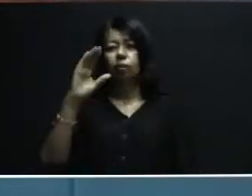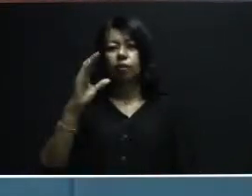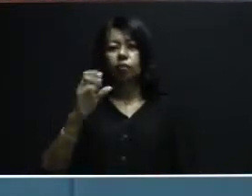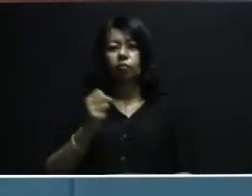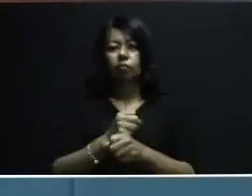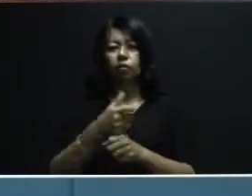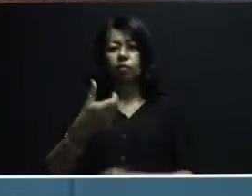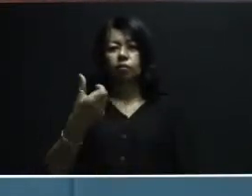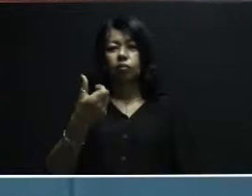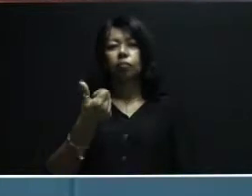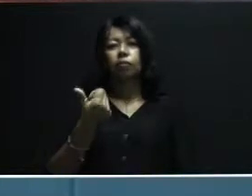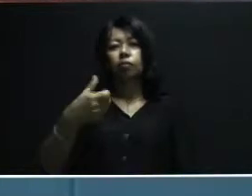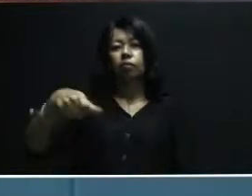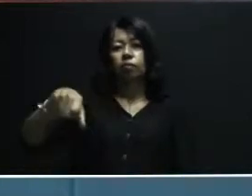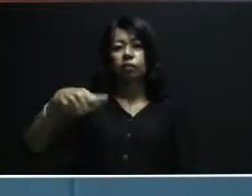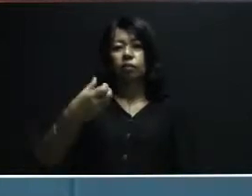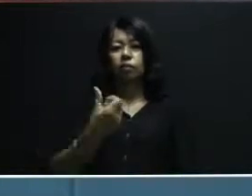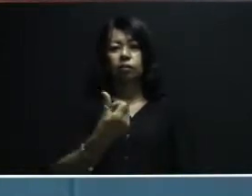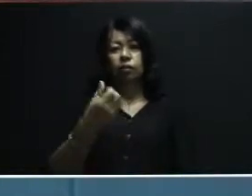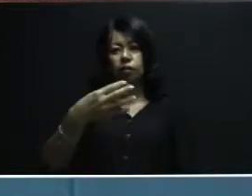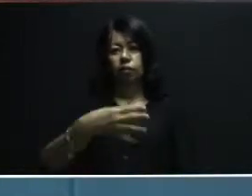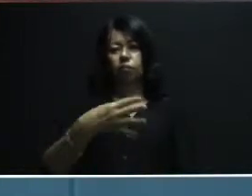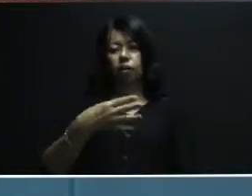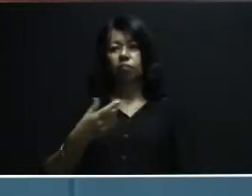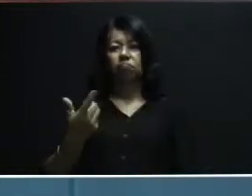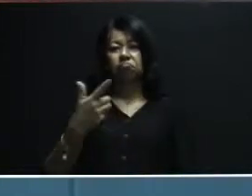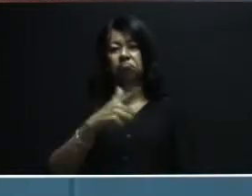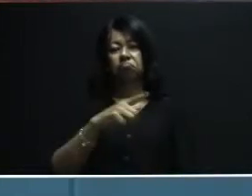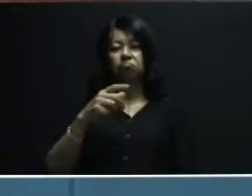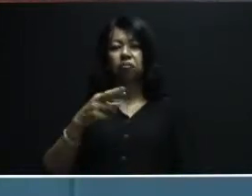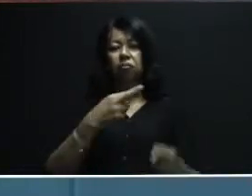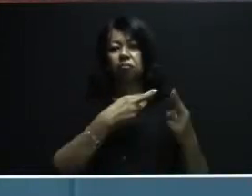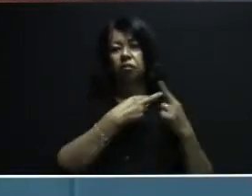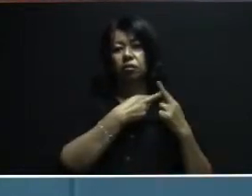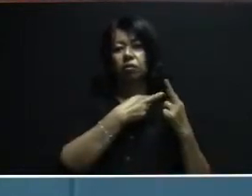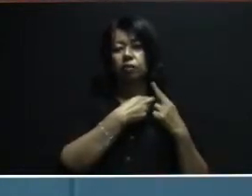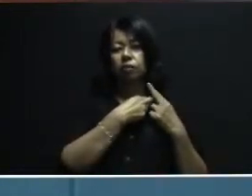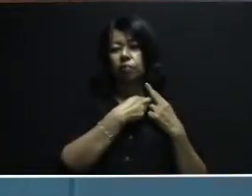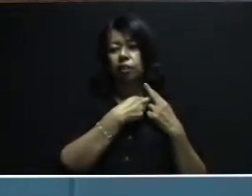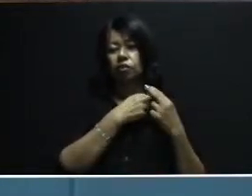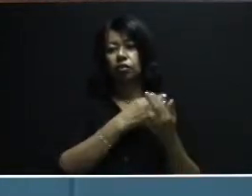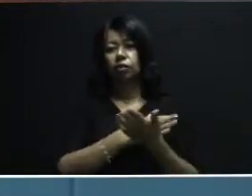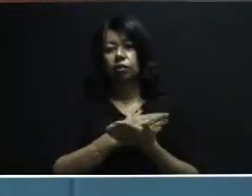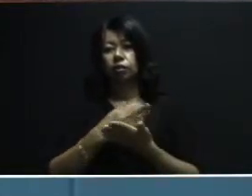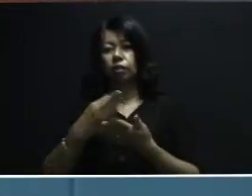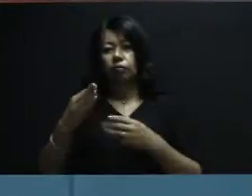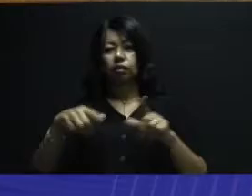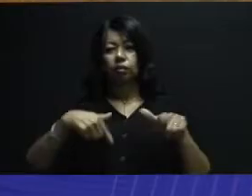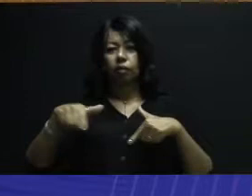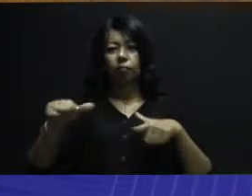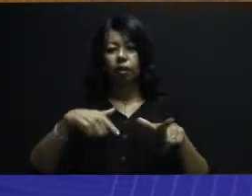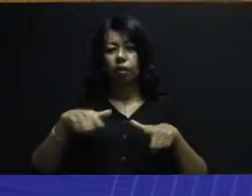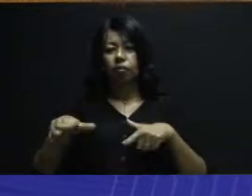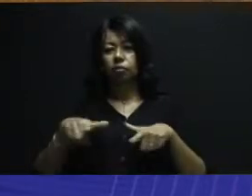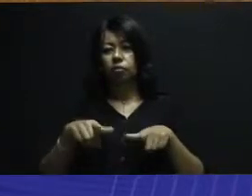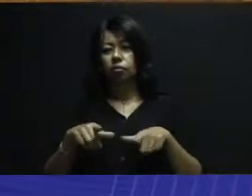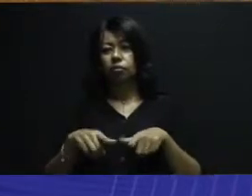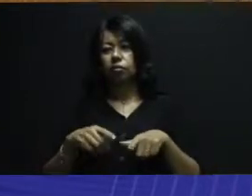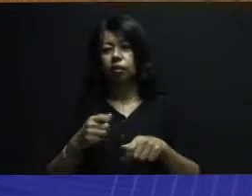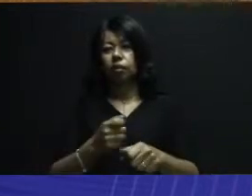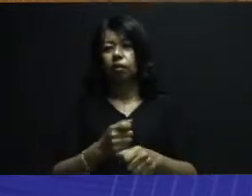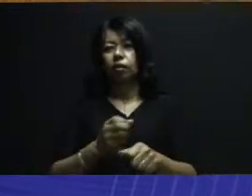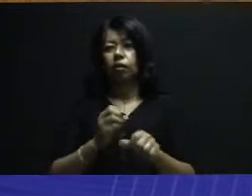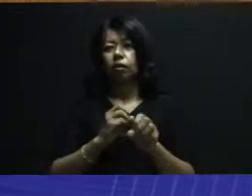na função de oficial de gabinete, com a responsabilidade de iniciar os trabalhos esportivos na